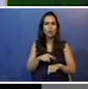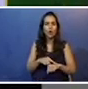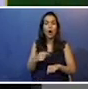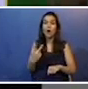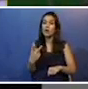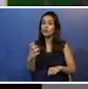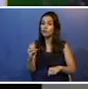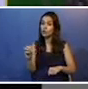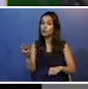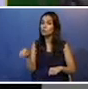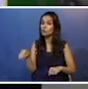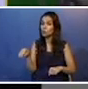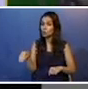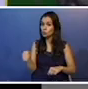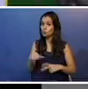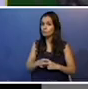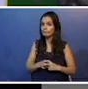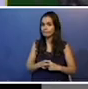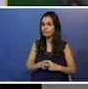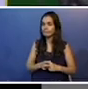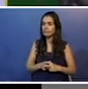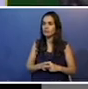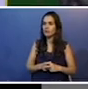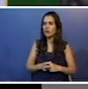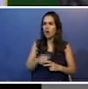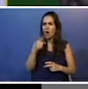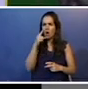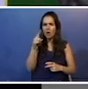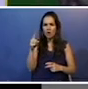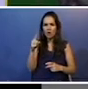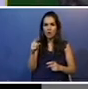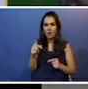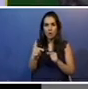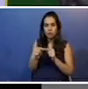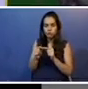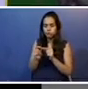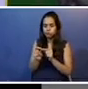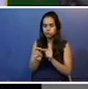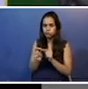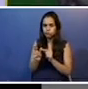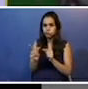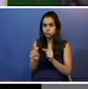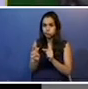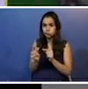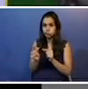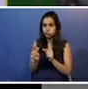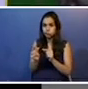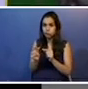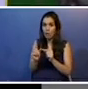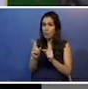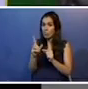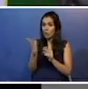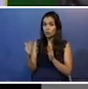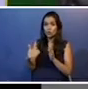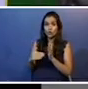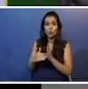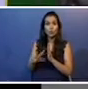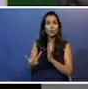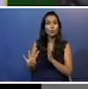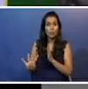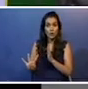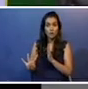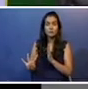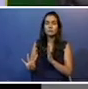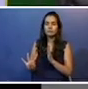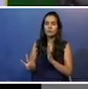minutos. Reparem que o ponteiro que marcam as horas já passou do 3, mas ele ainda não chegou no 4. Então, ainda